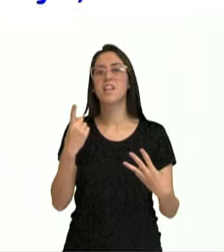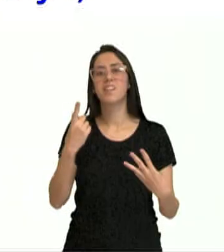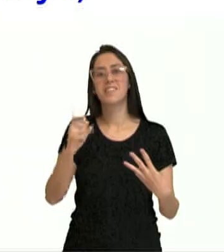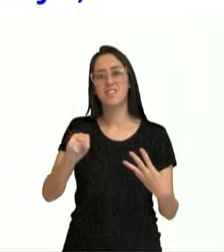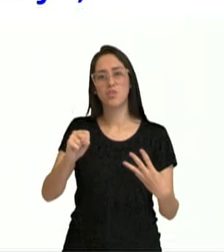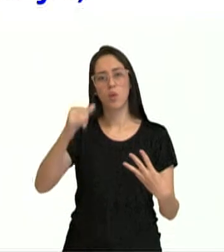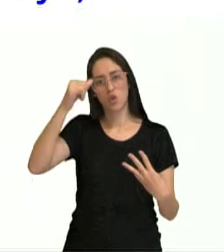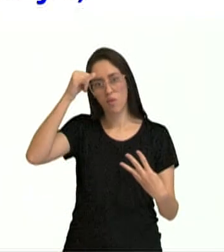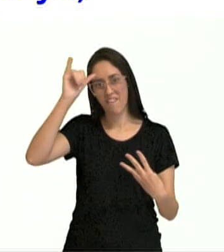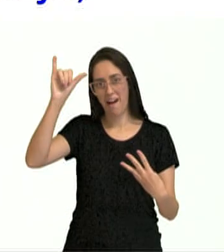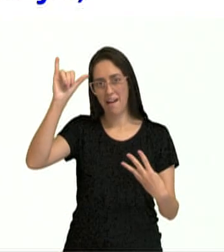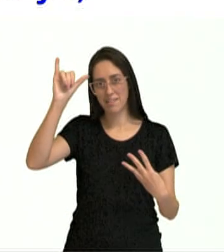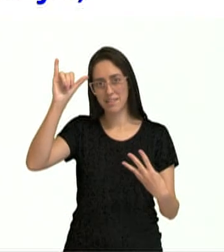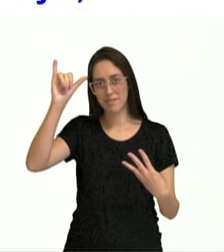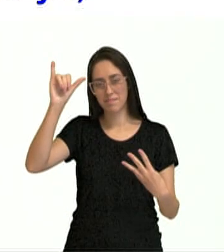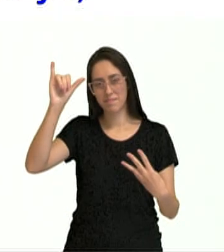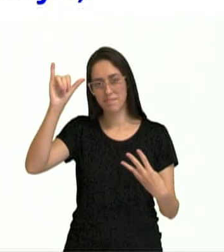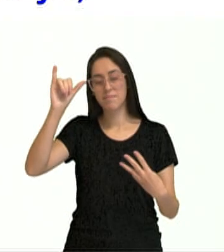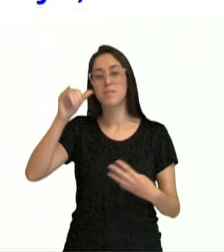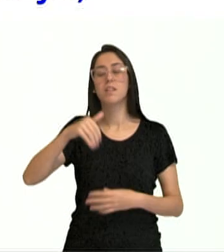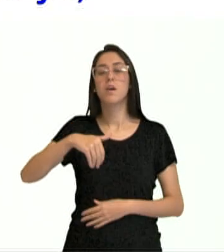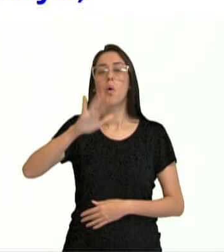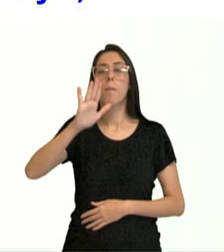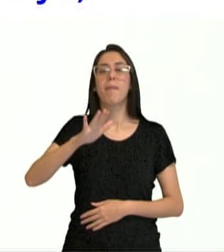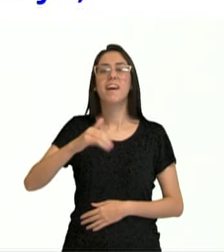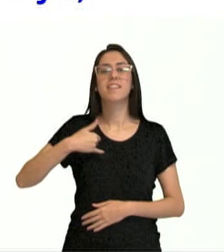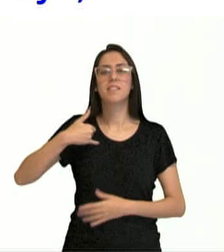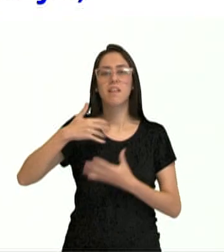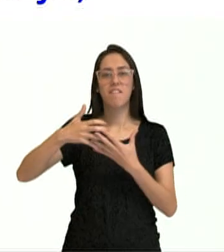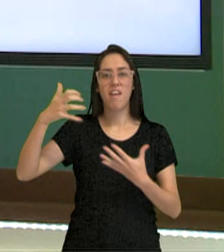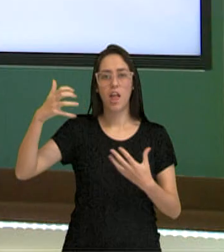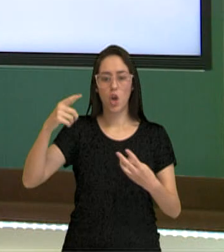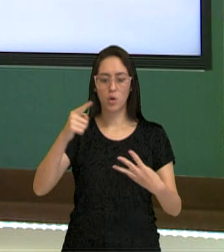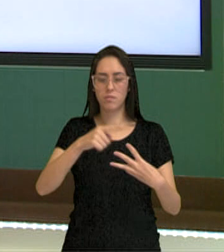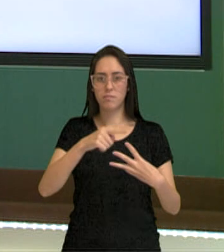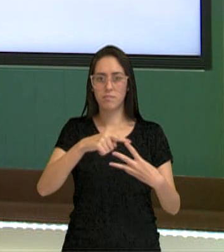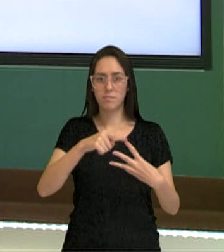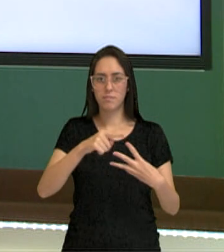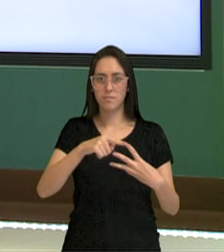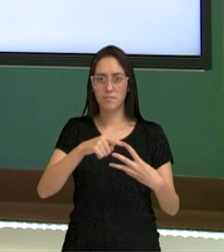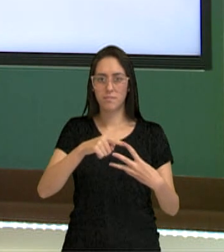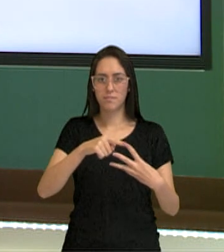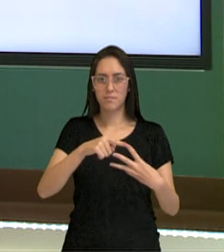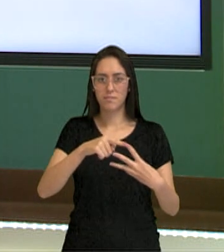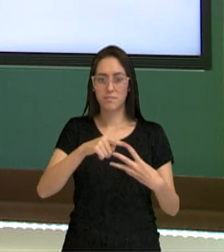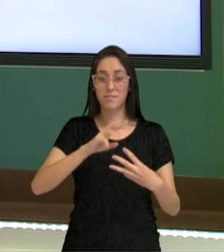18 vacas. E o irmão mais velho, o triplo do irmão do meio,